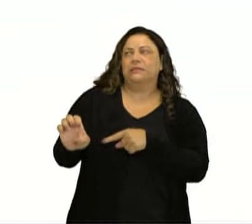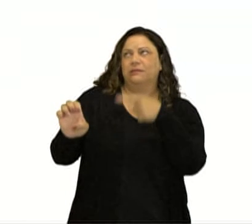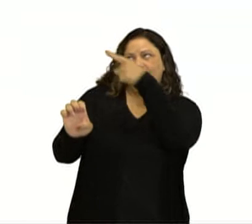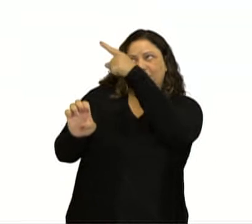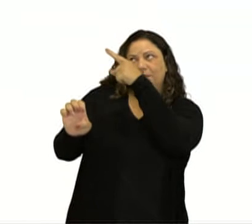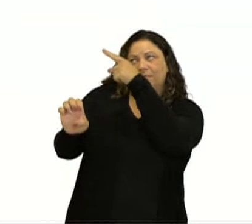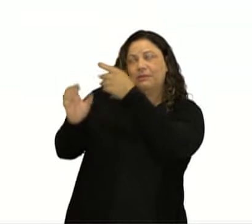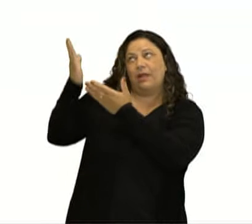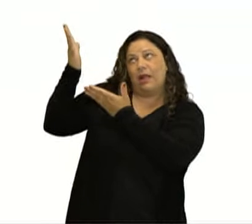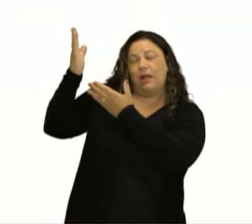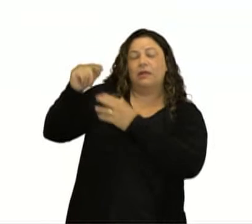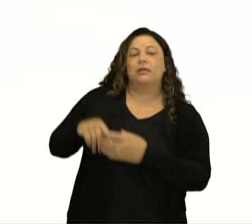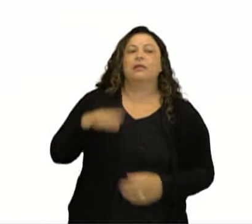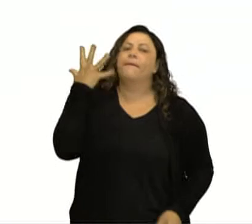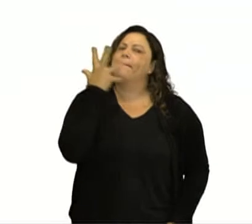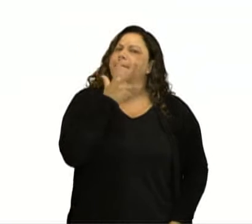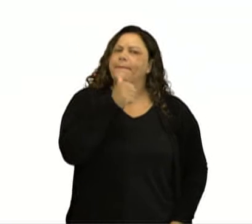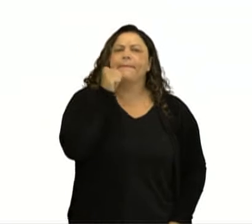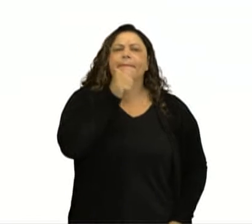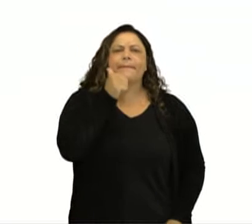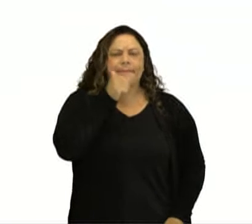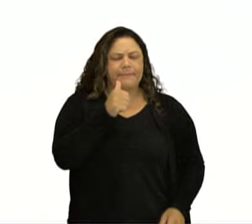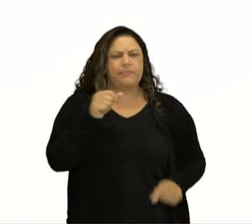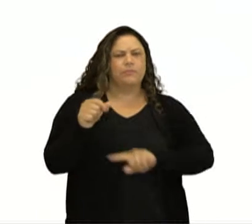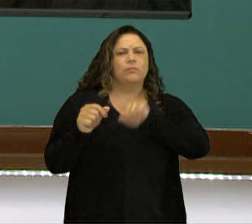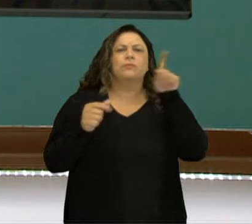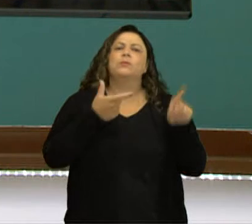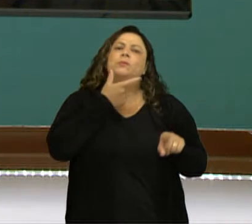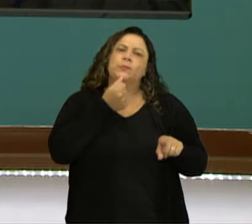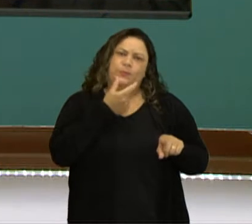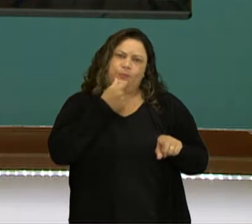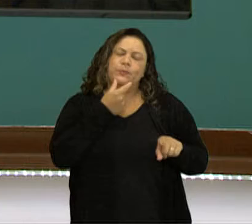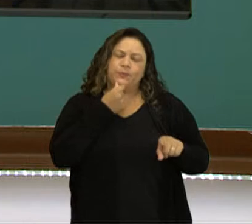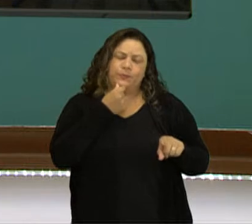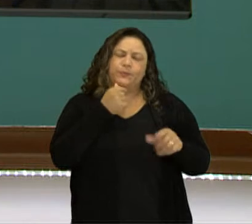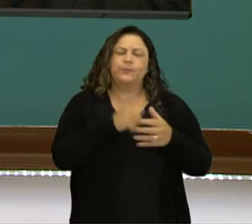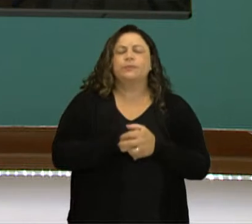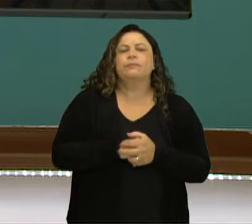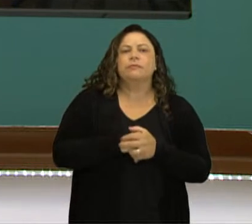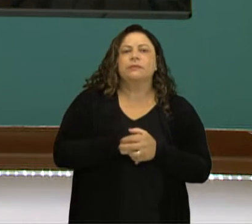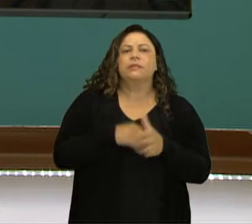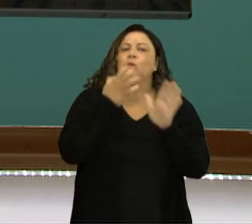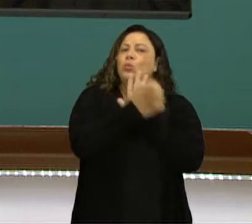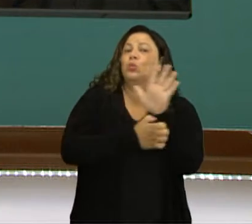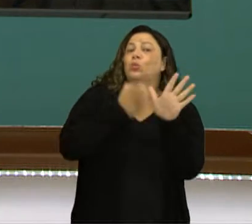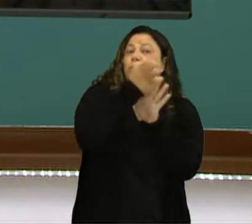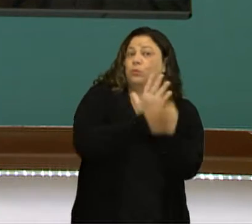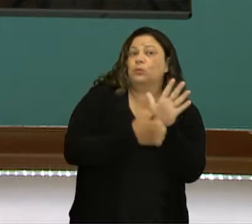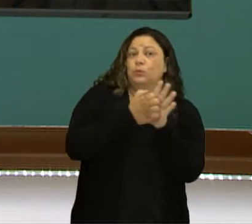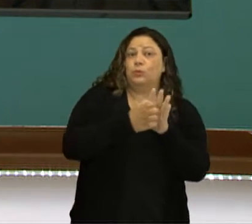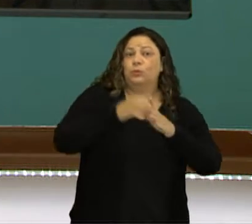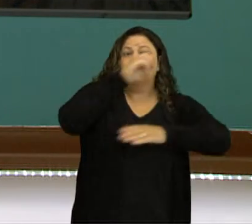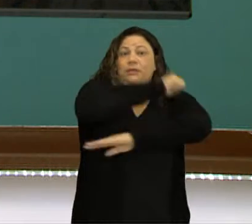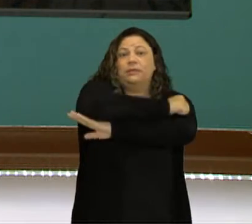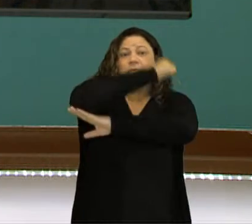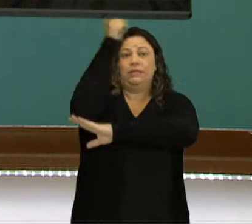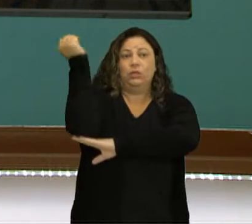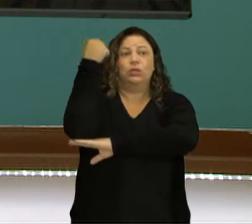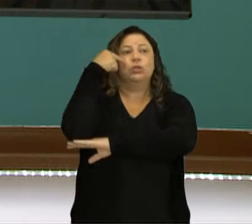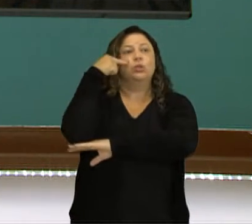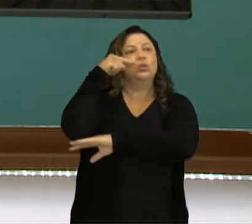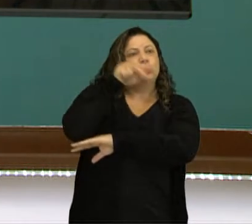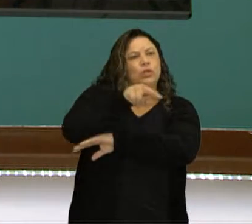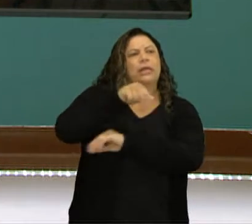tem uma bela senhora e um senhor no lado de fora de um trem, certo? E se você olhar na imagem da direita, a bela